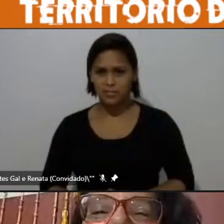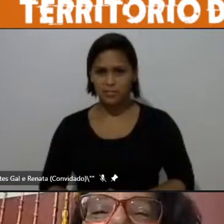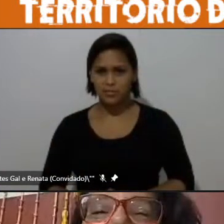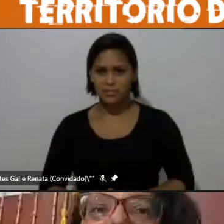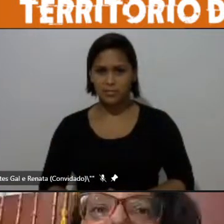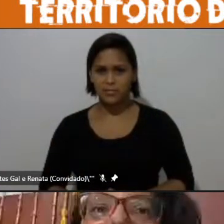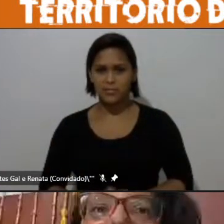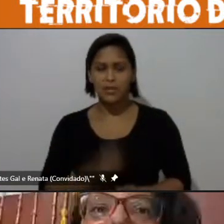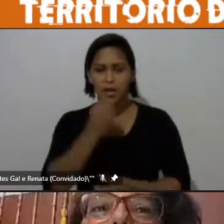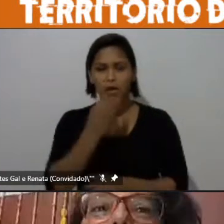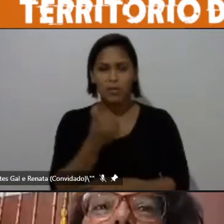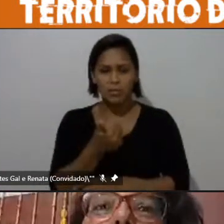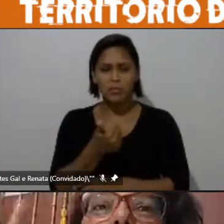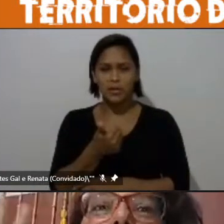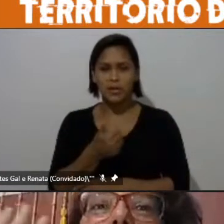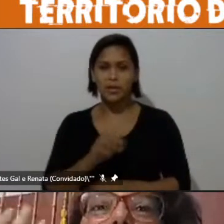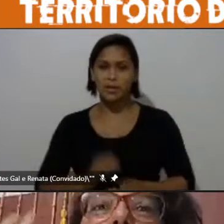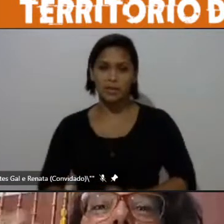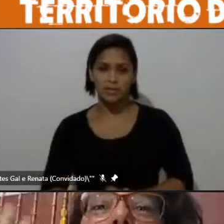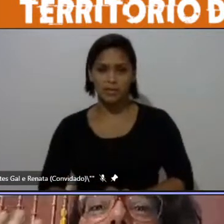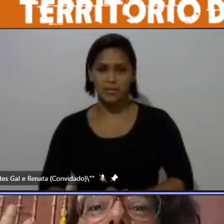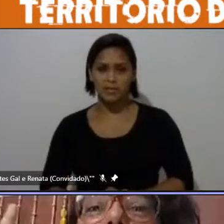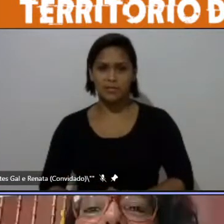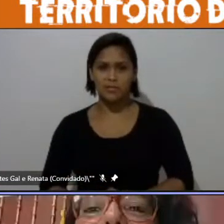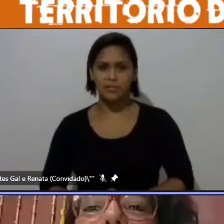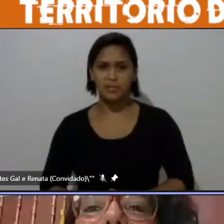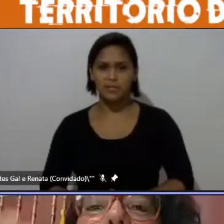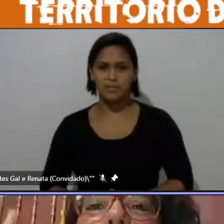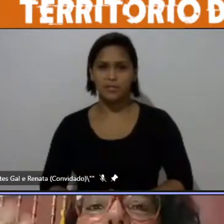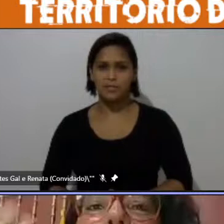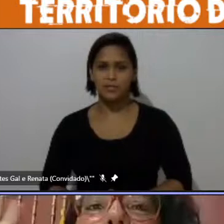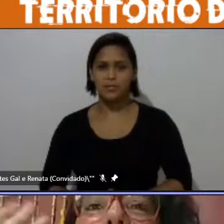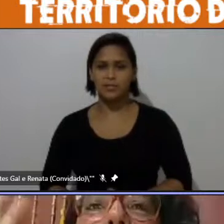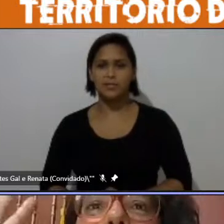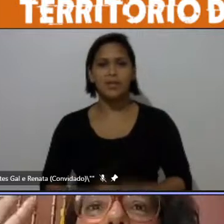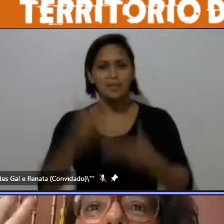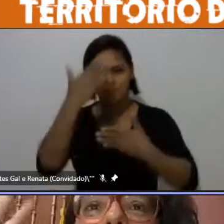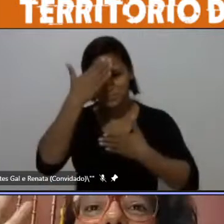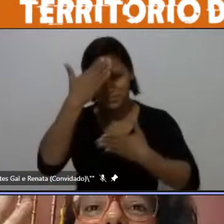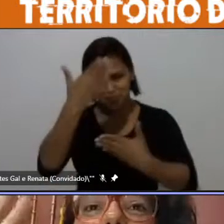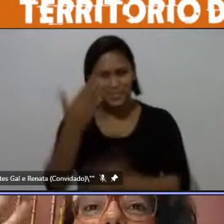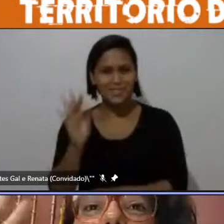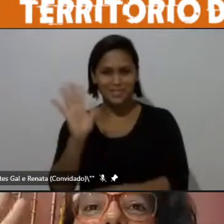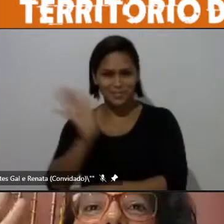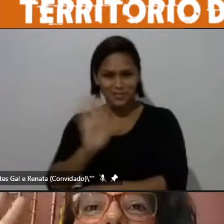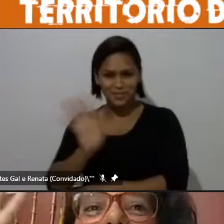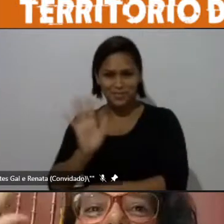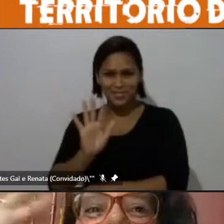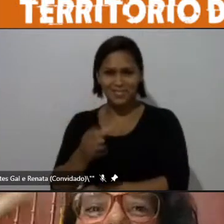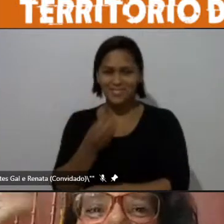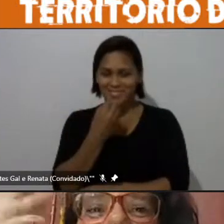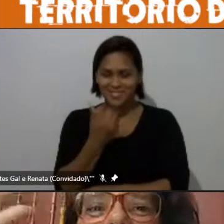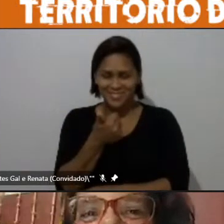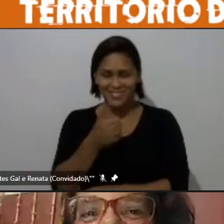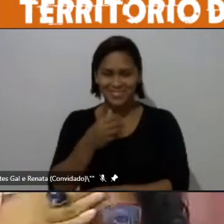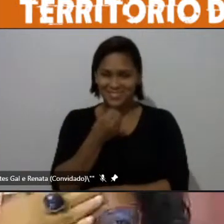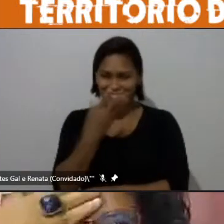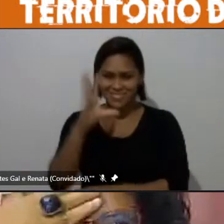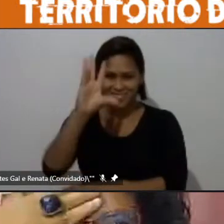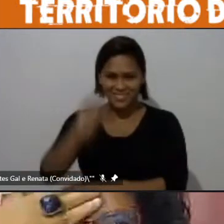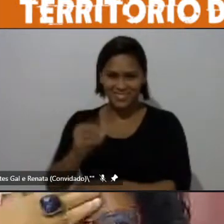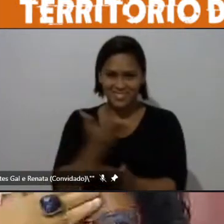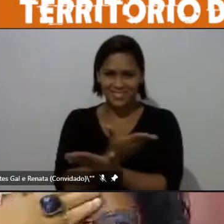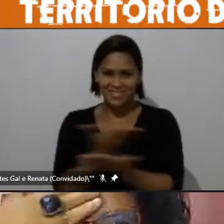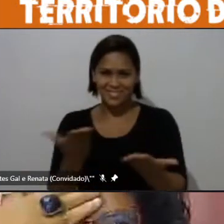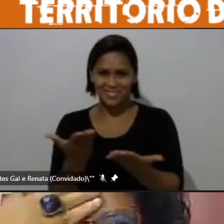Tudo bem, Andréia. Tudo bem? Tudo. Muito obrigada a vocês. Agradecer muito elas. Muito